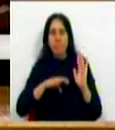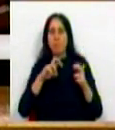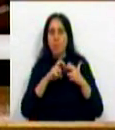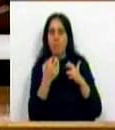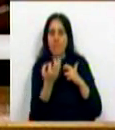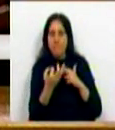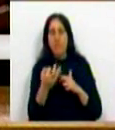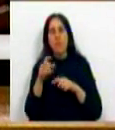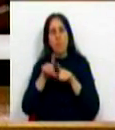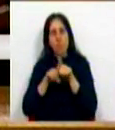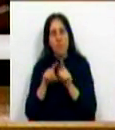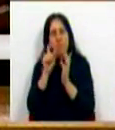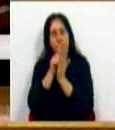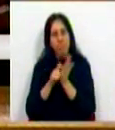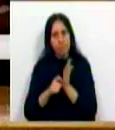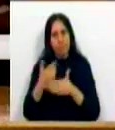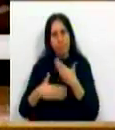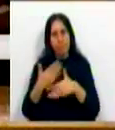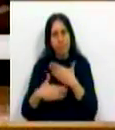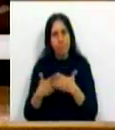na agenda política.